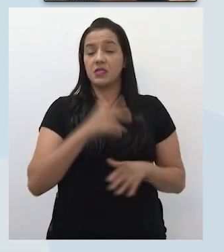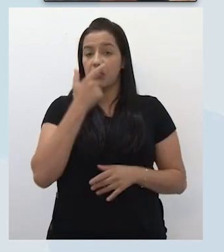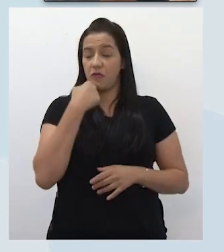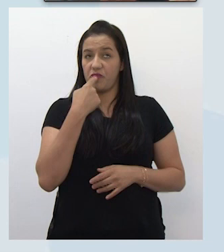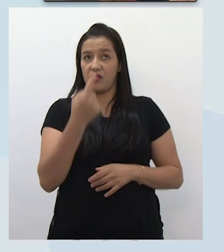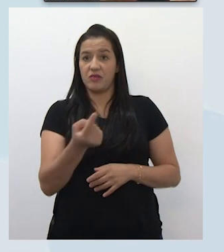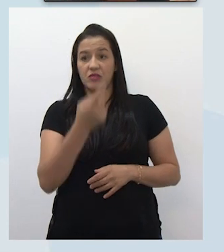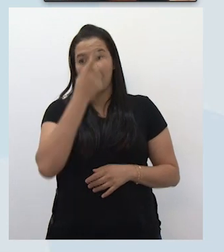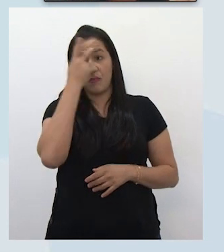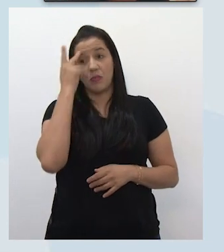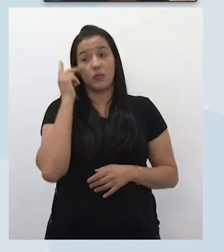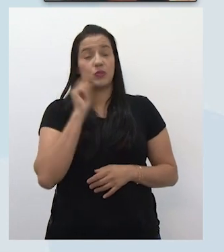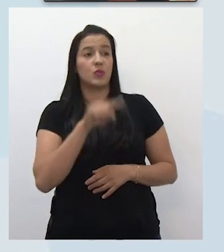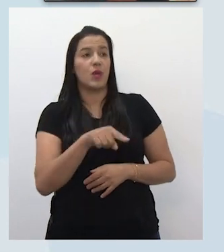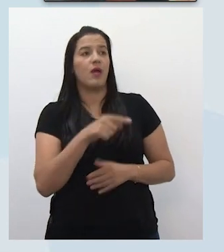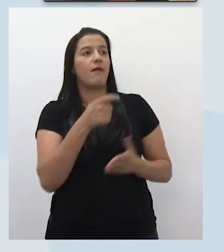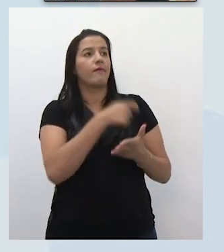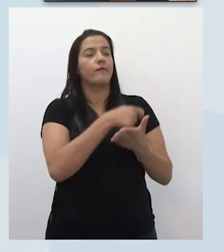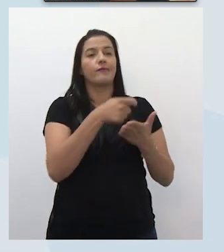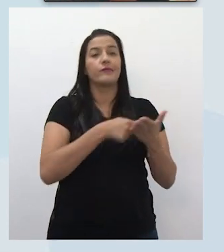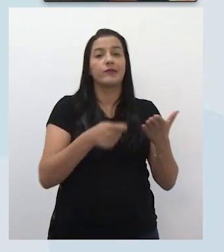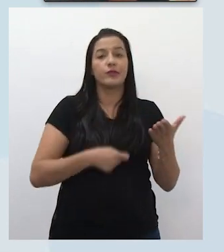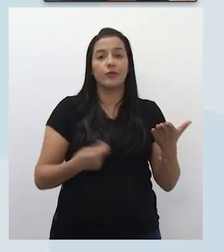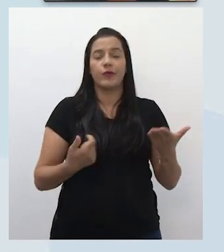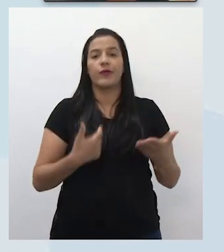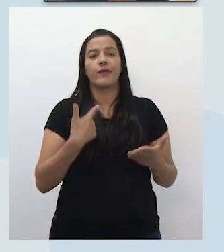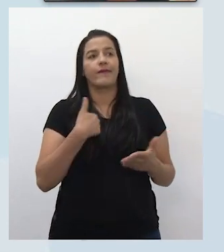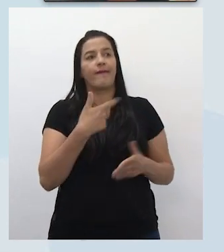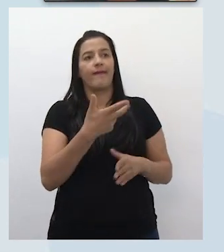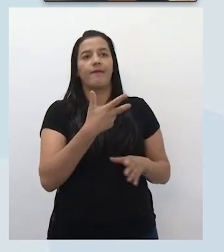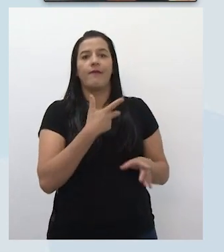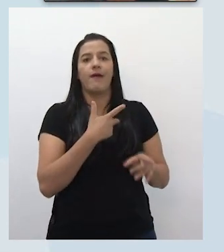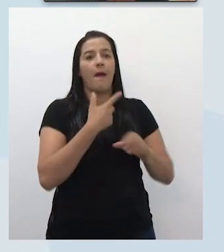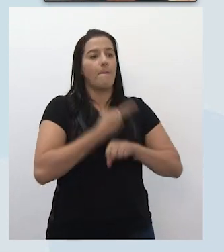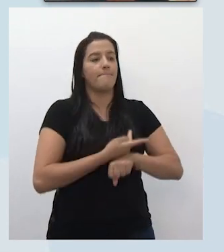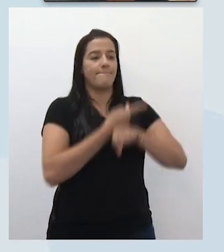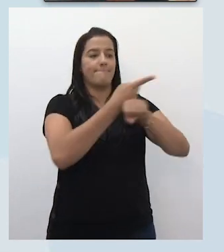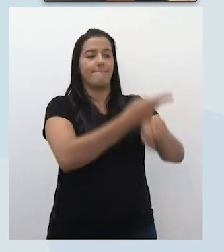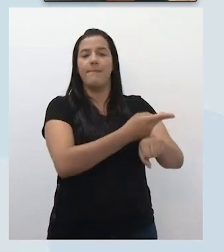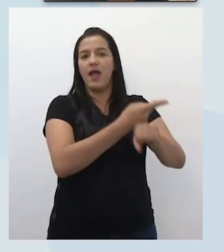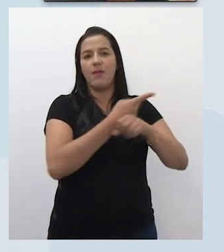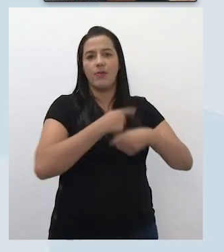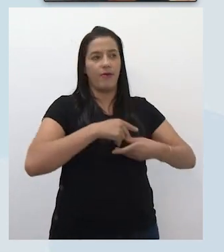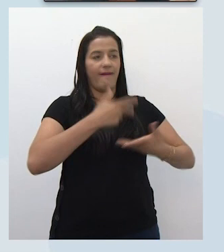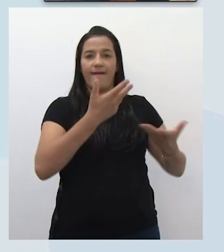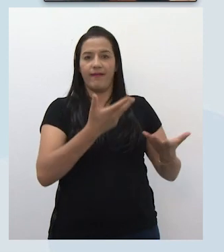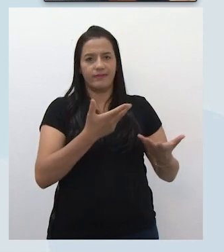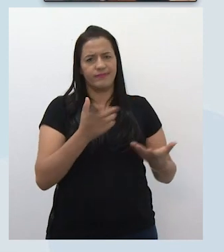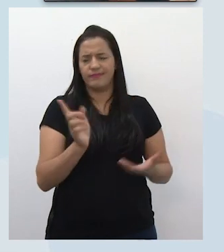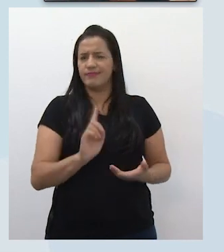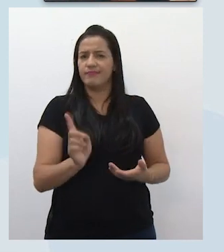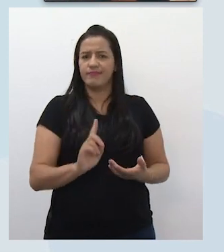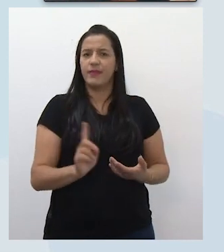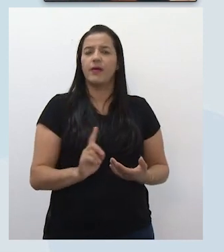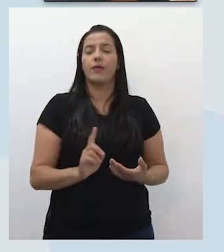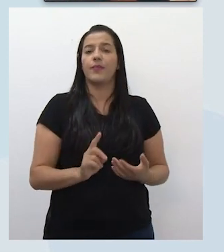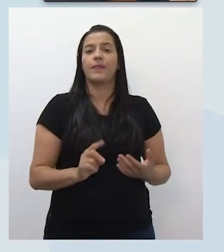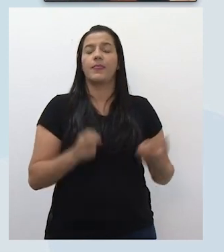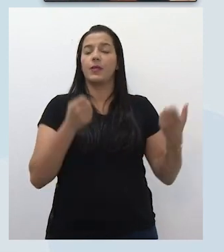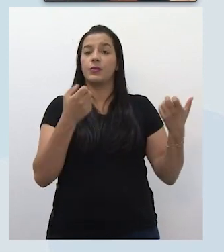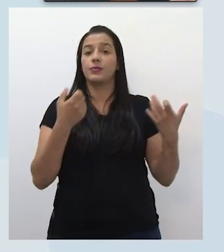é um escritor que vai ganhar o Prêmio Nobel da Literatura, eu não estou dizendo nada disso. Eu só estou